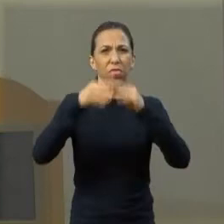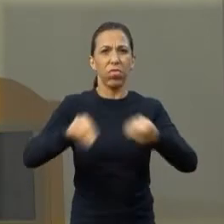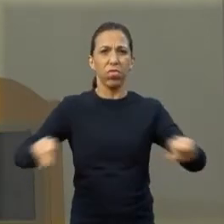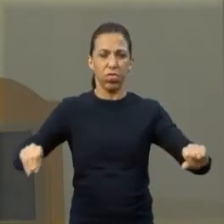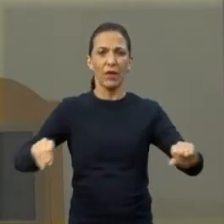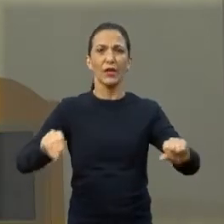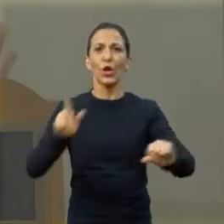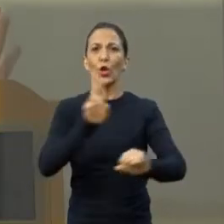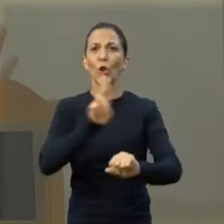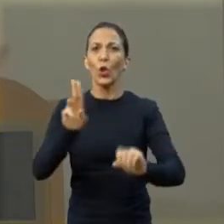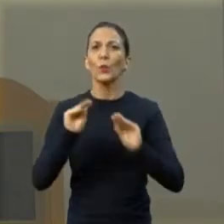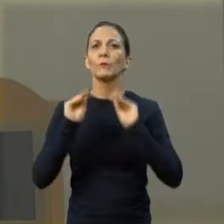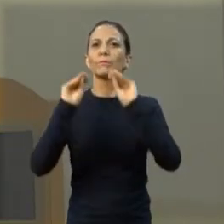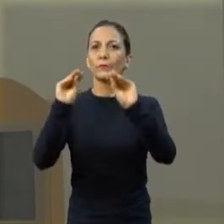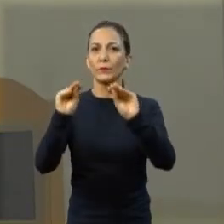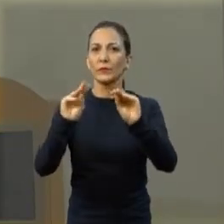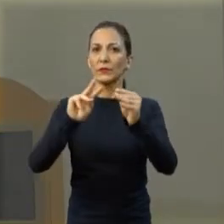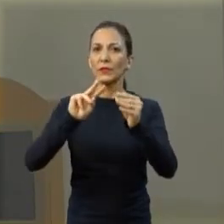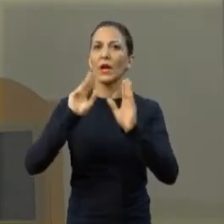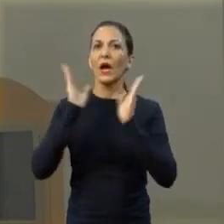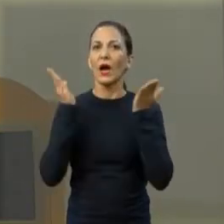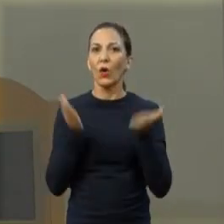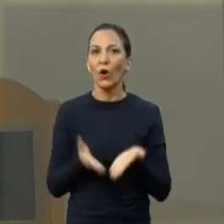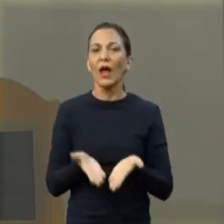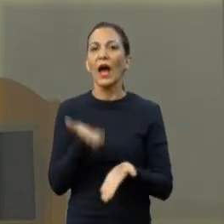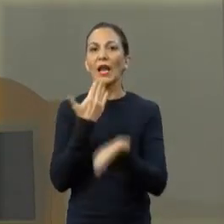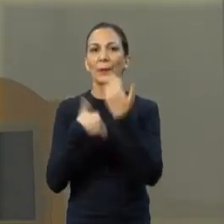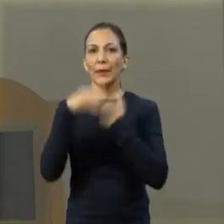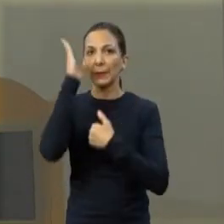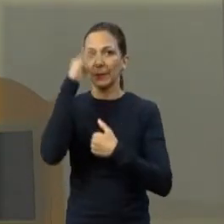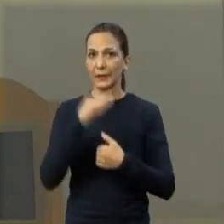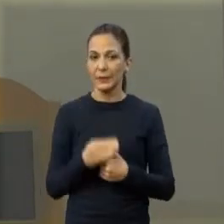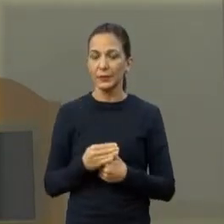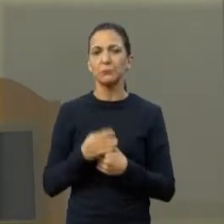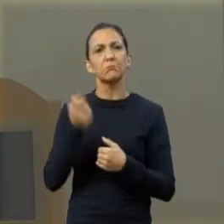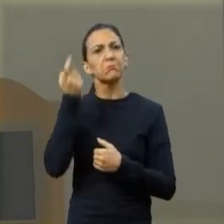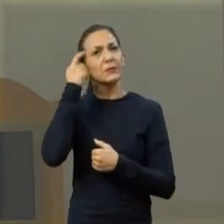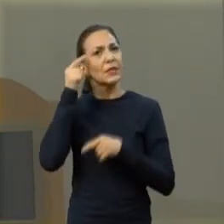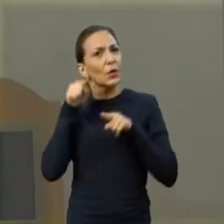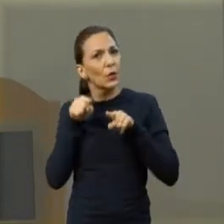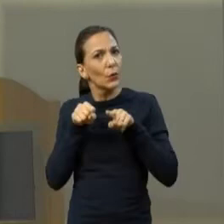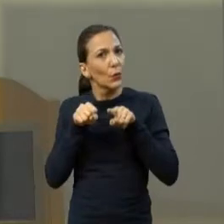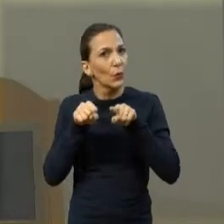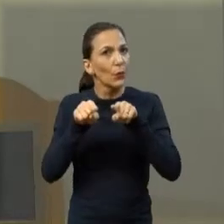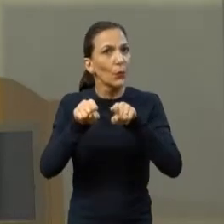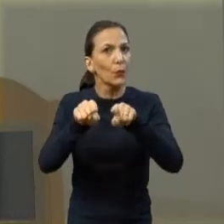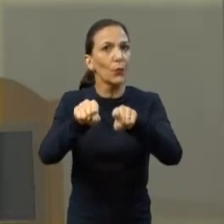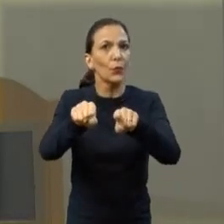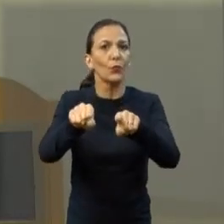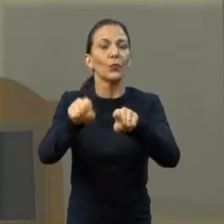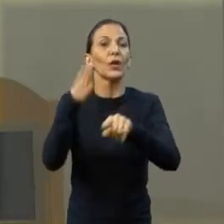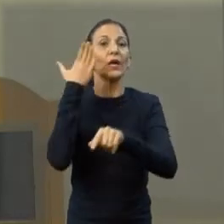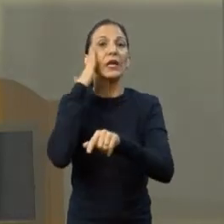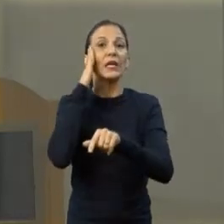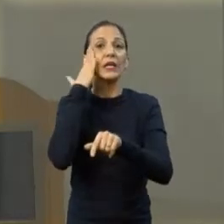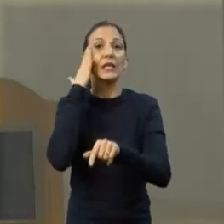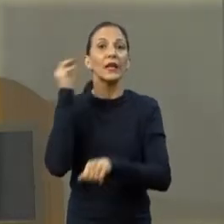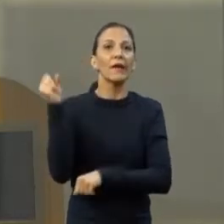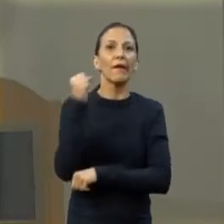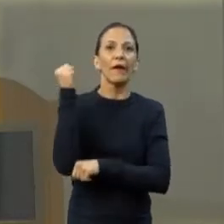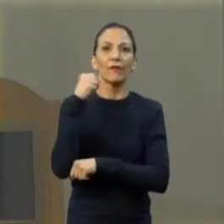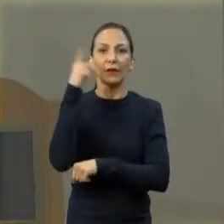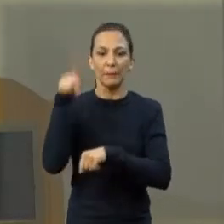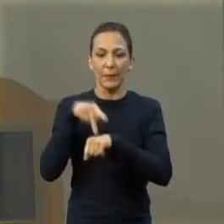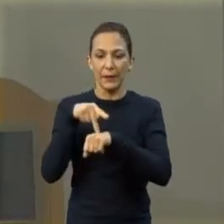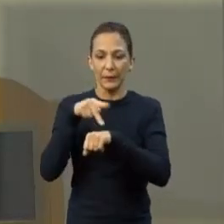o nome novo que alimenta Brasil vou fazer uma linha de raciocínio aqui com vocês para vocês me acompanharem entenderem a gravidade do que está acontecendo